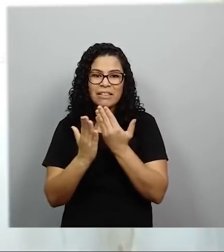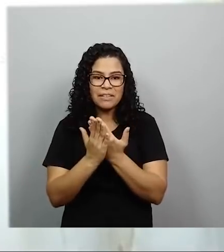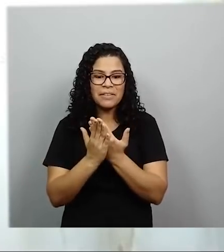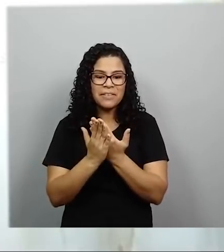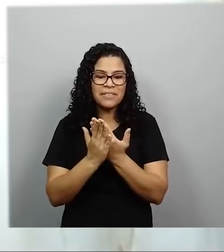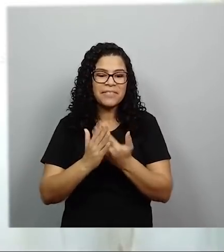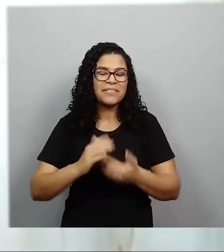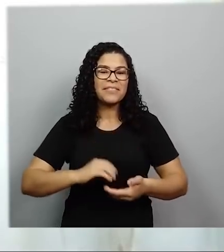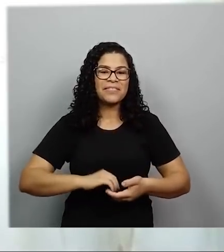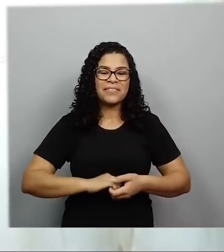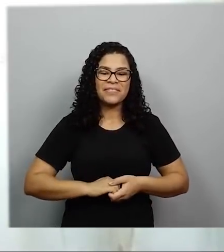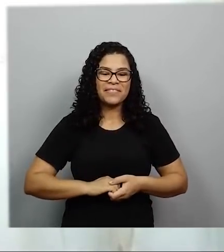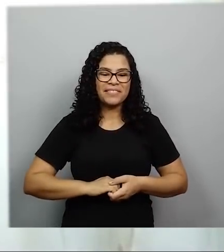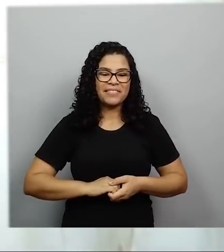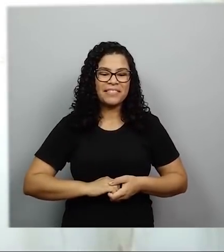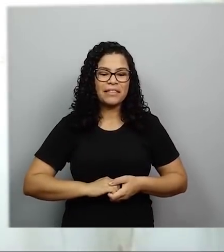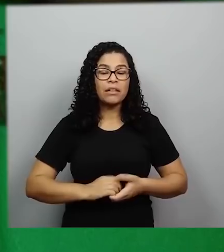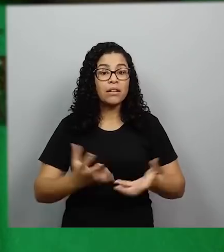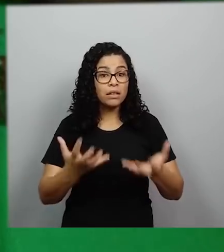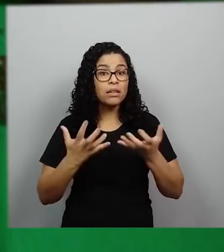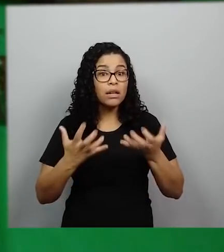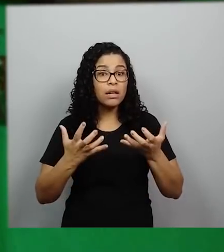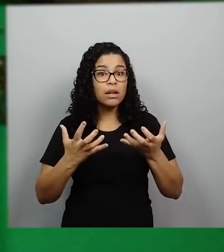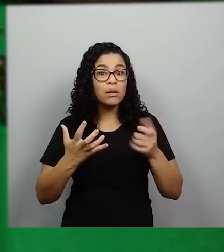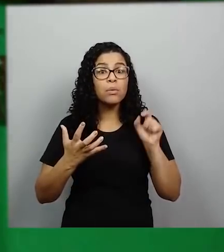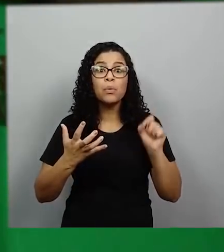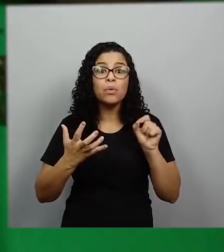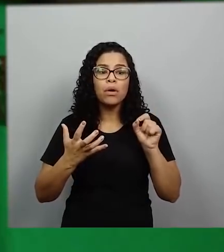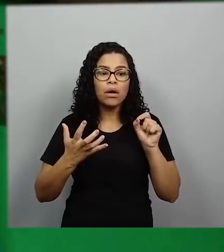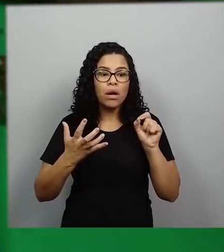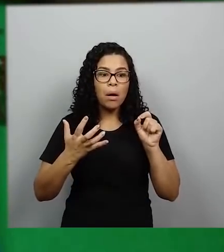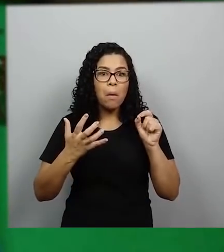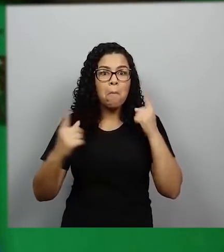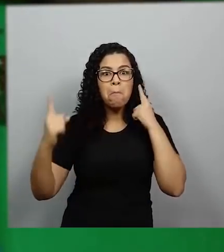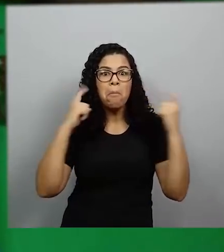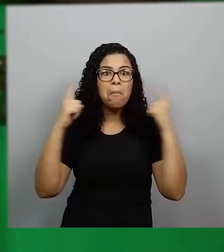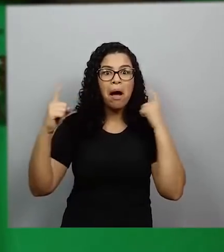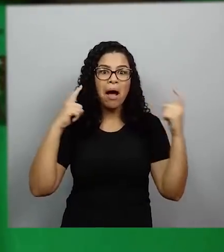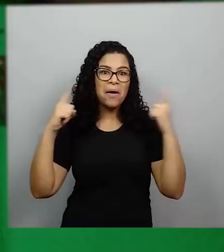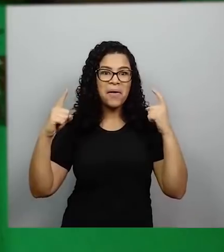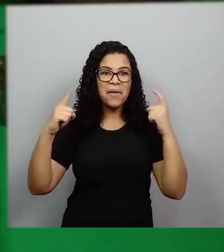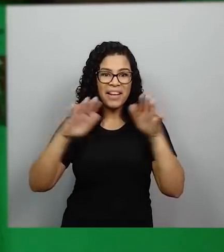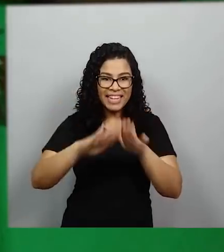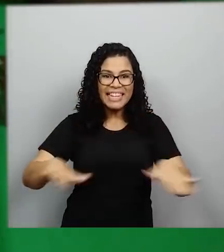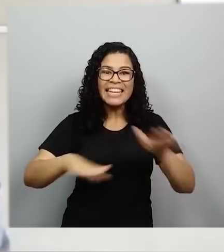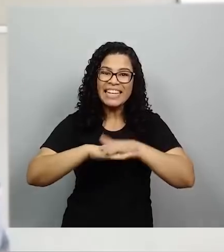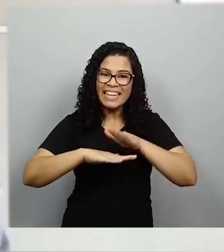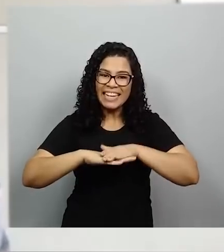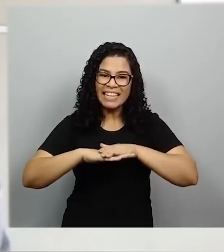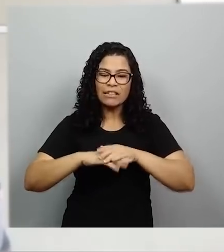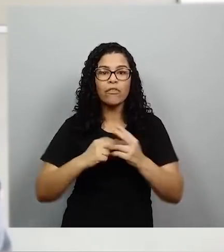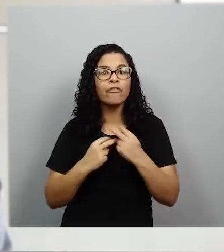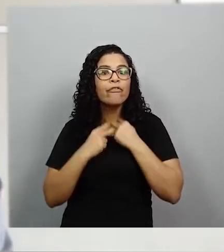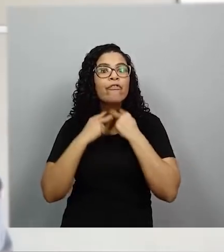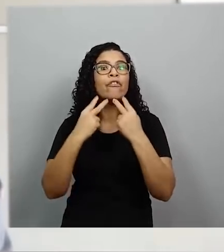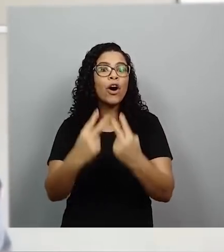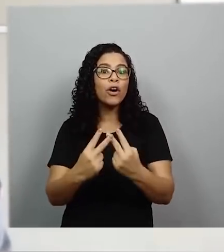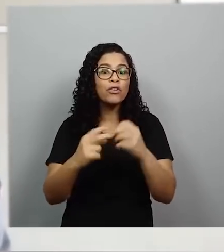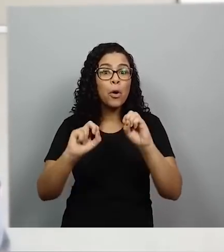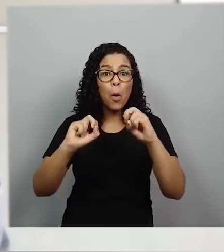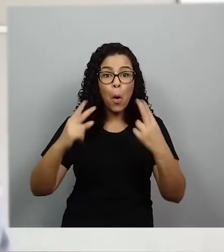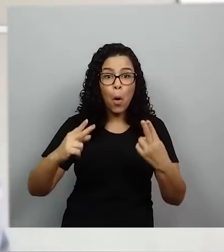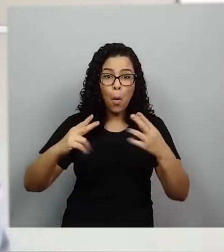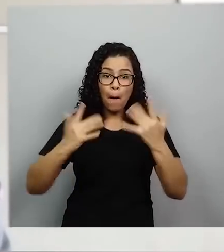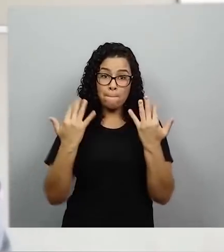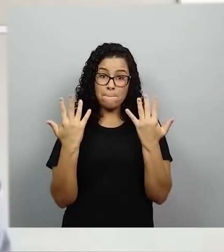que pelos olhos ao usar máscara. Queremos ouvir o som que vocês, crianças, produzem. Seja com a voz, ou seja